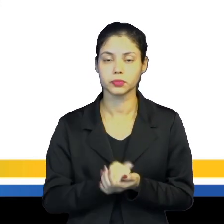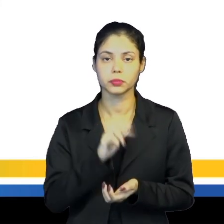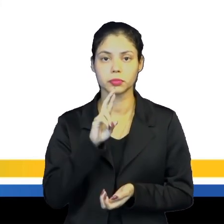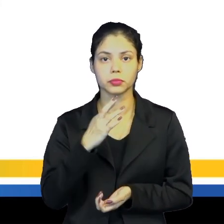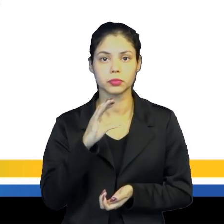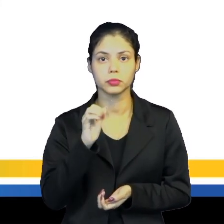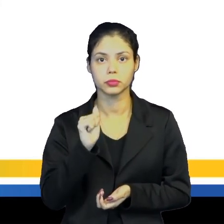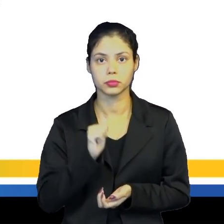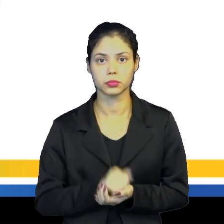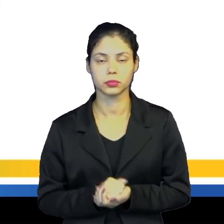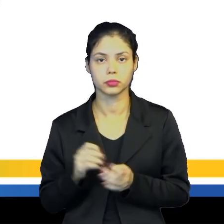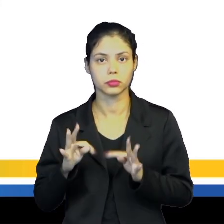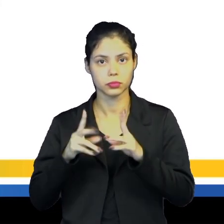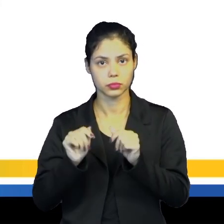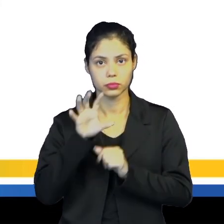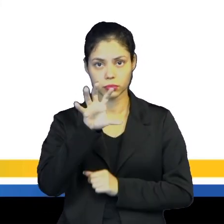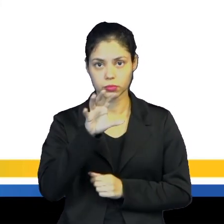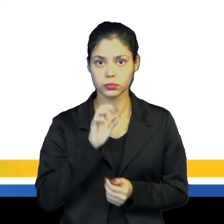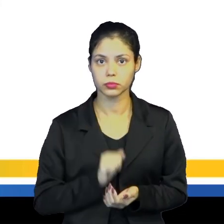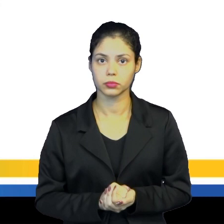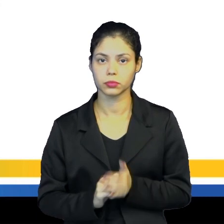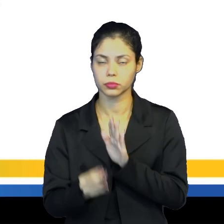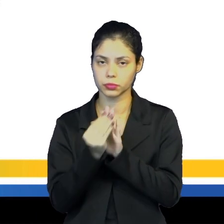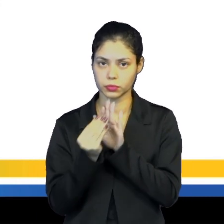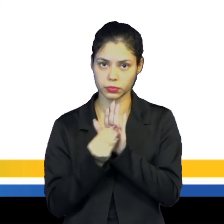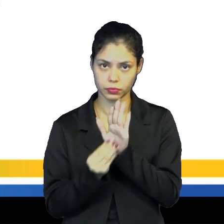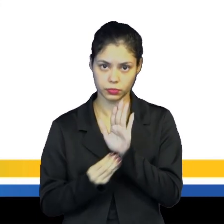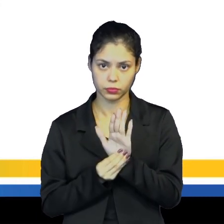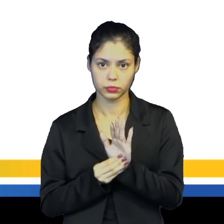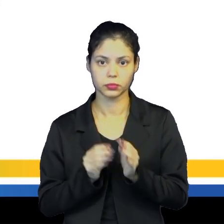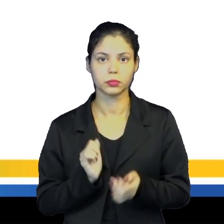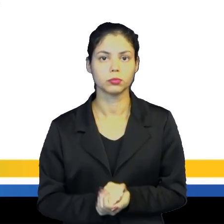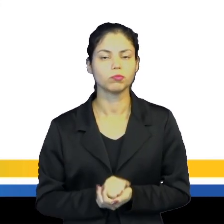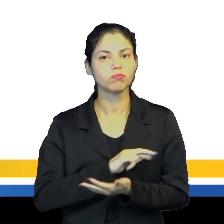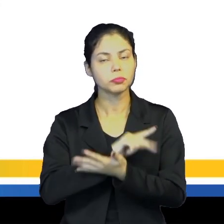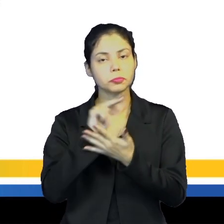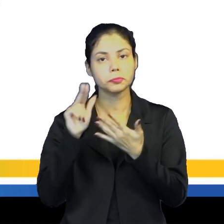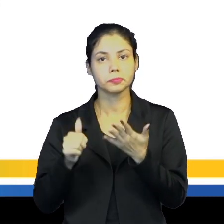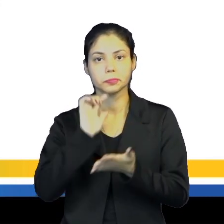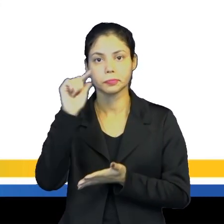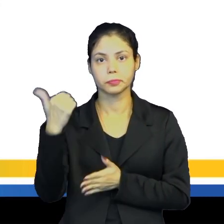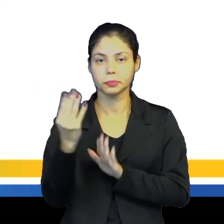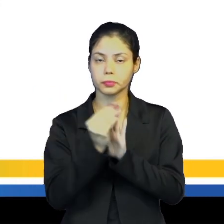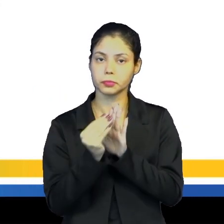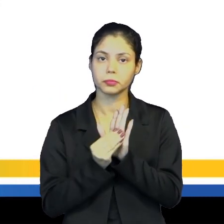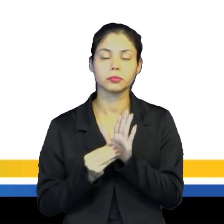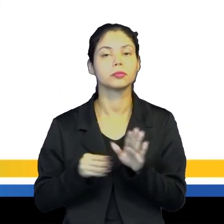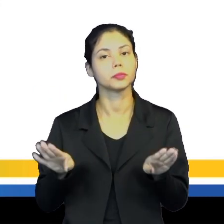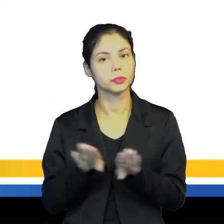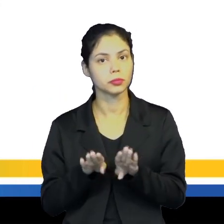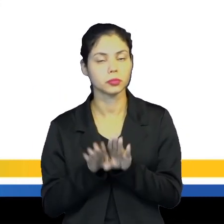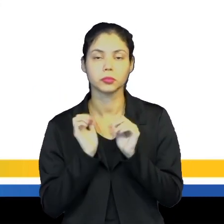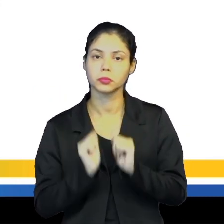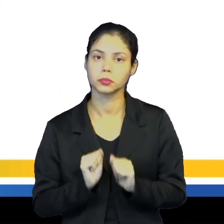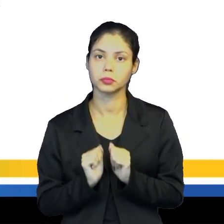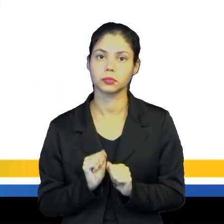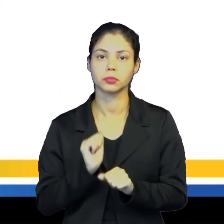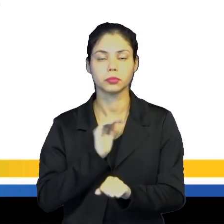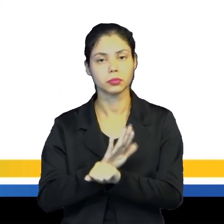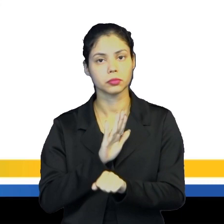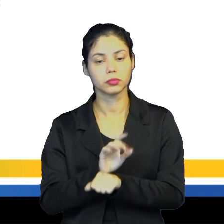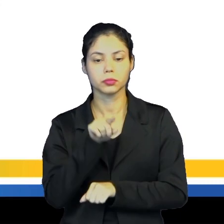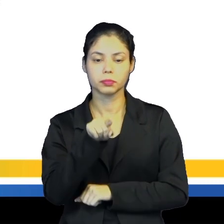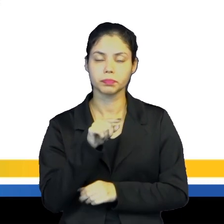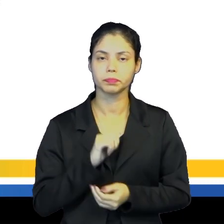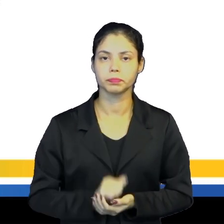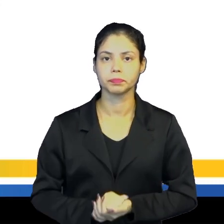raça, isso tudo são dados, mas tem vários outros dados também que a gente pode atribuir aí,